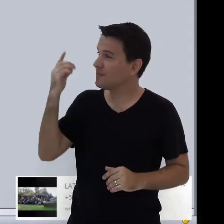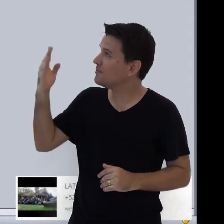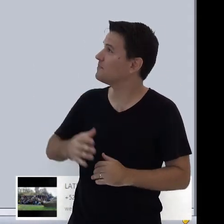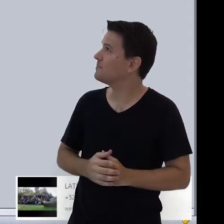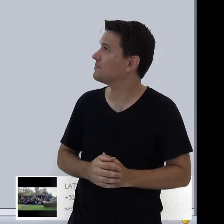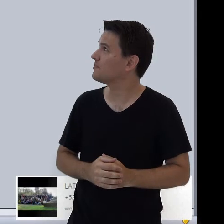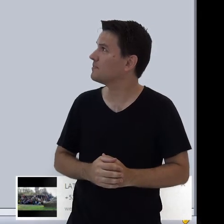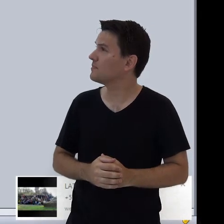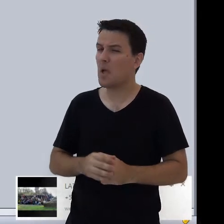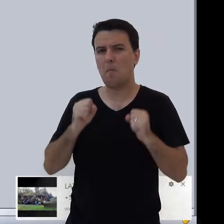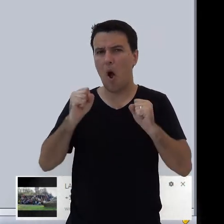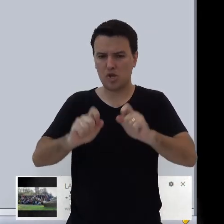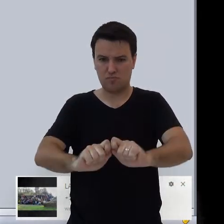peça.